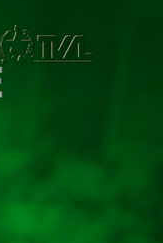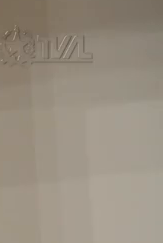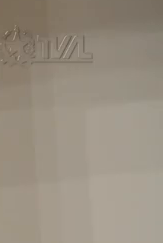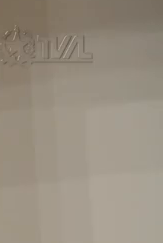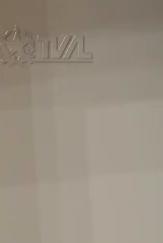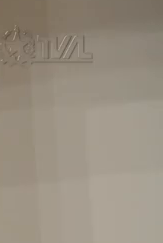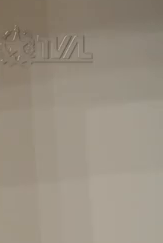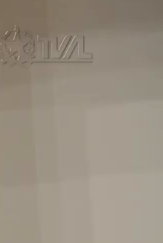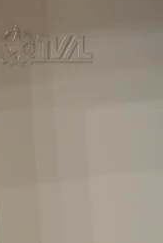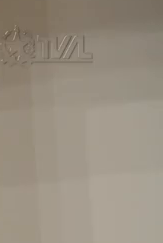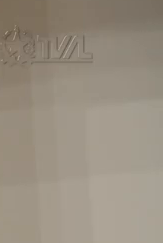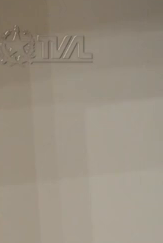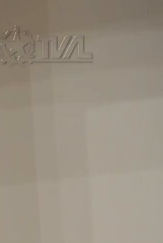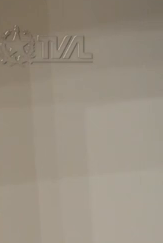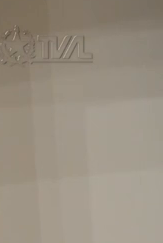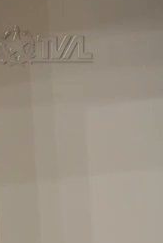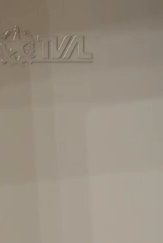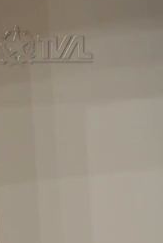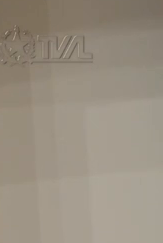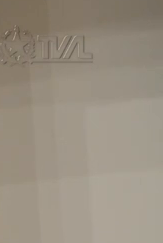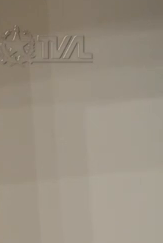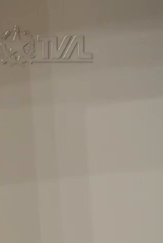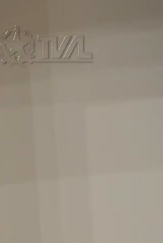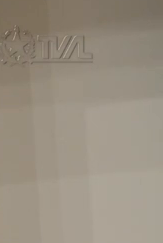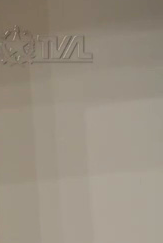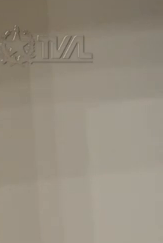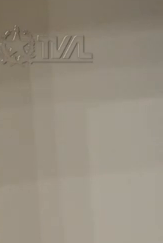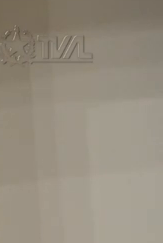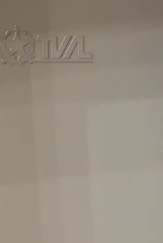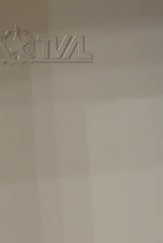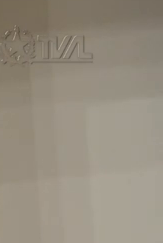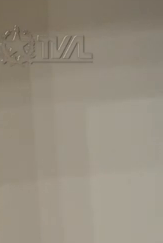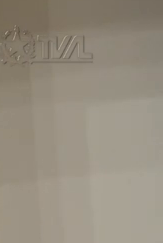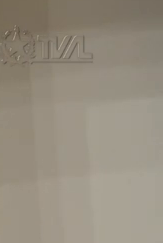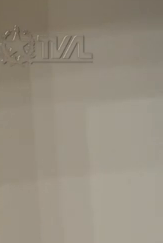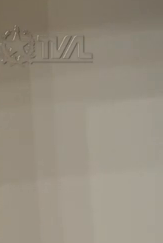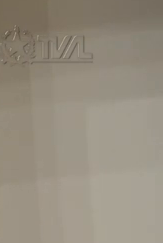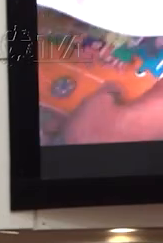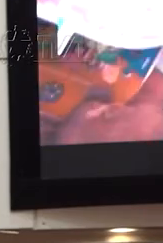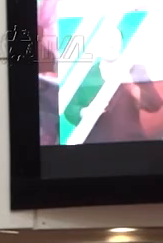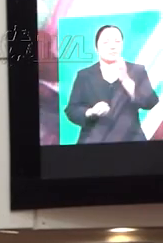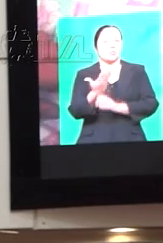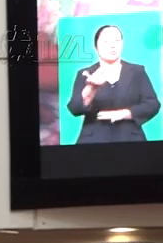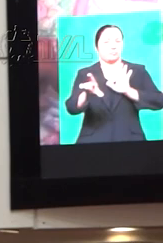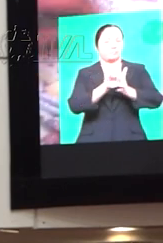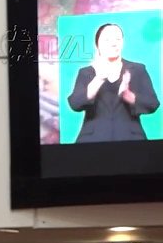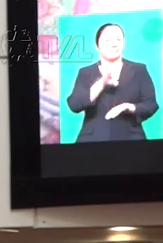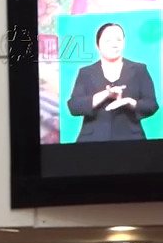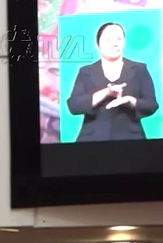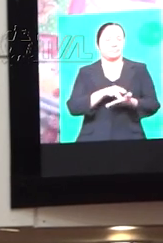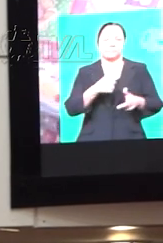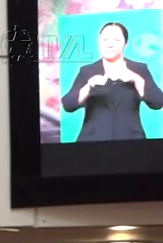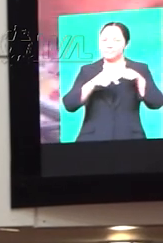Neves. O deputado Marquito tem trabalho histórico ligado ao meio ambiente quando foi vereador em Florianópolis. É uma comissão